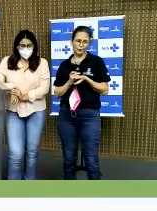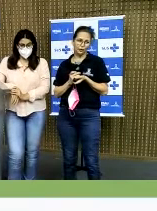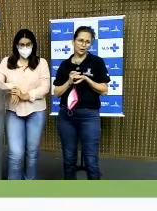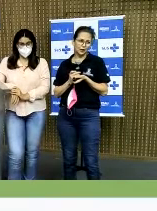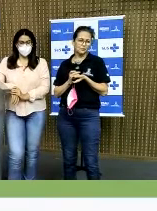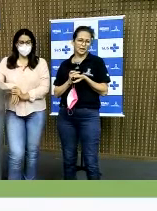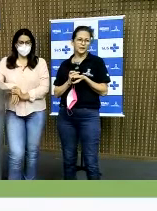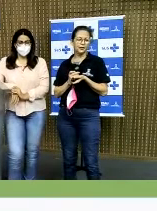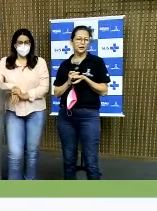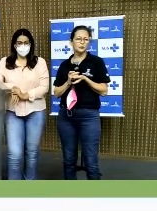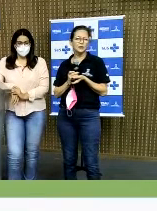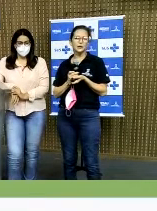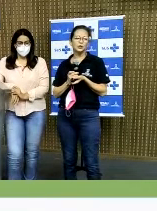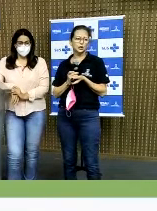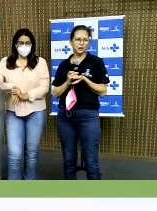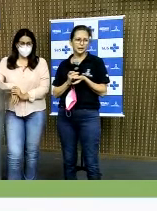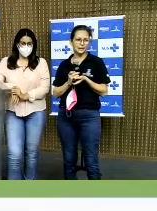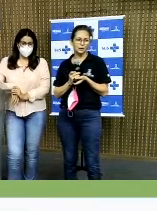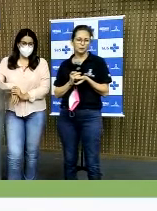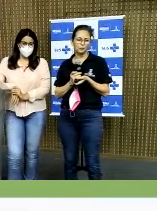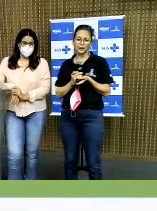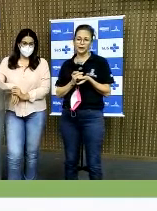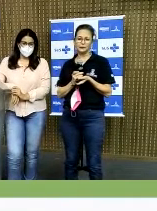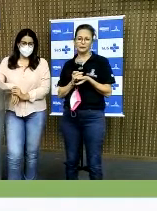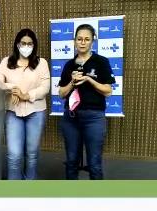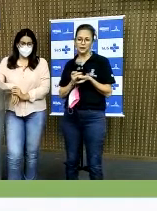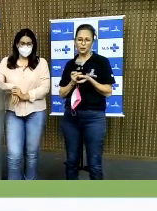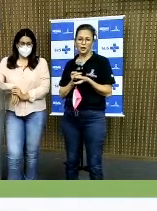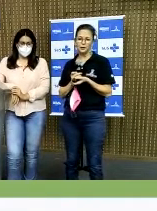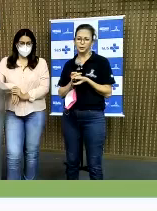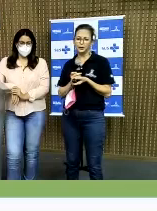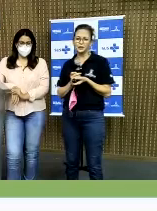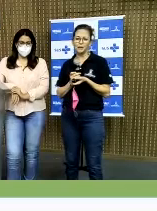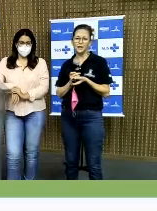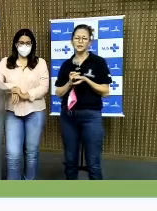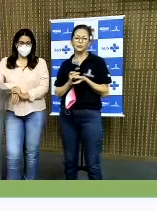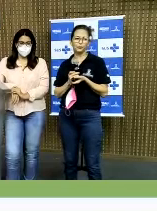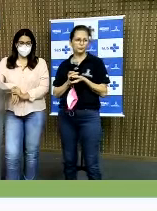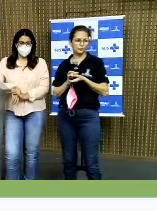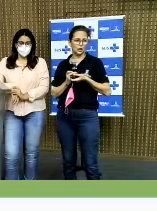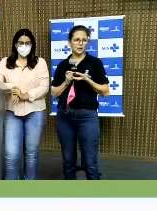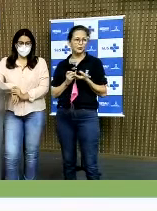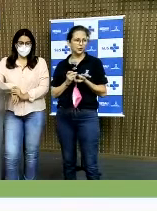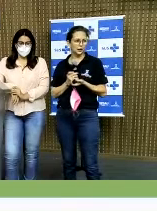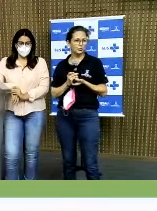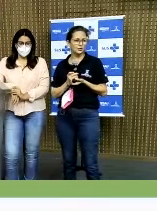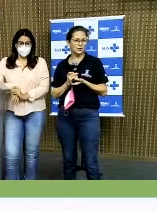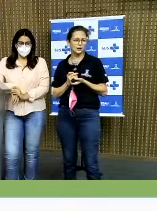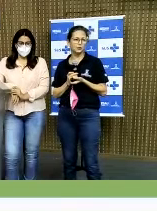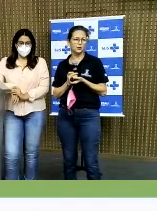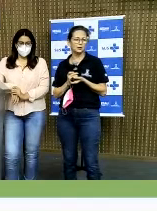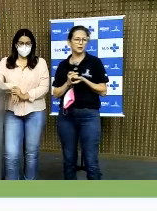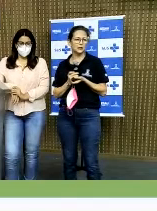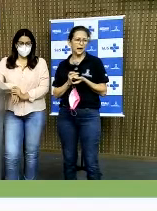Esse foi o que nós mais verificamos, erro de digitação, porque agora, no primeiro semestre, nós retornamos